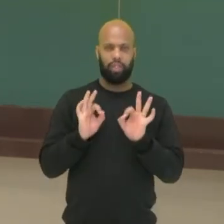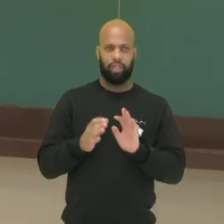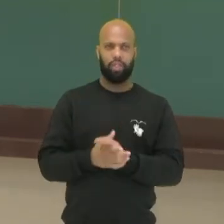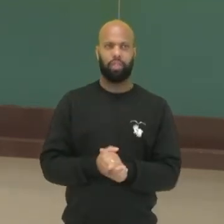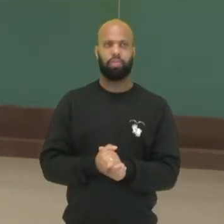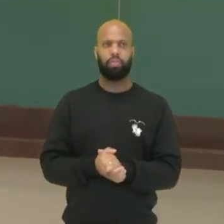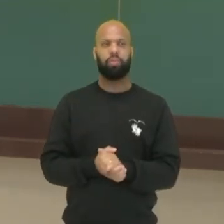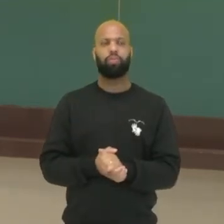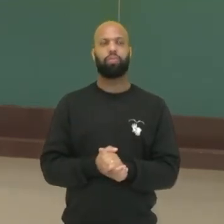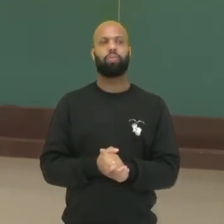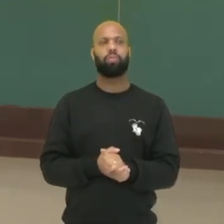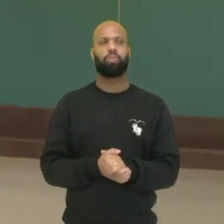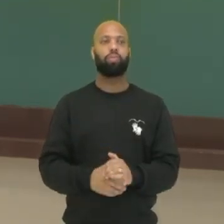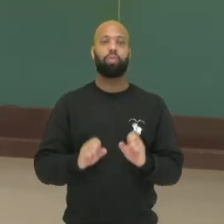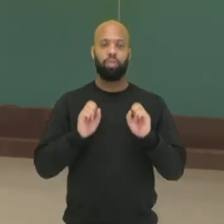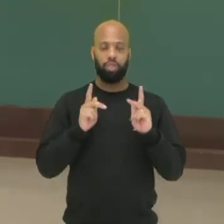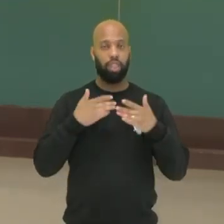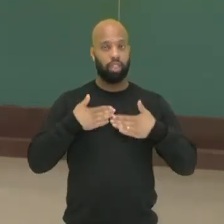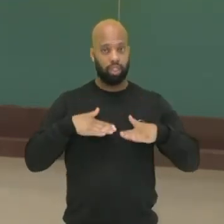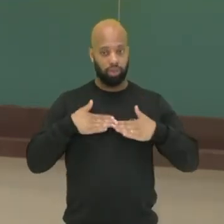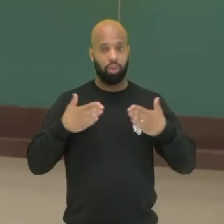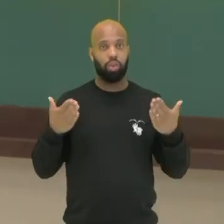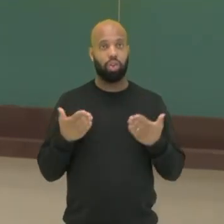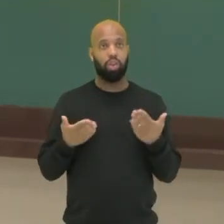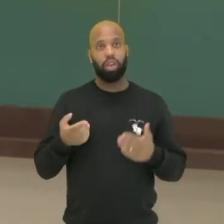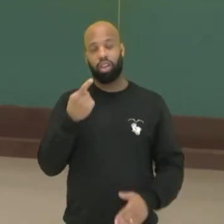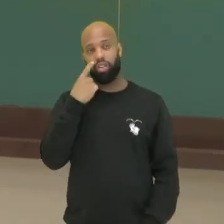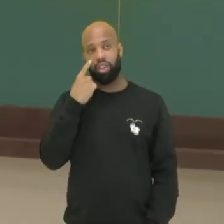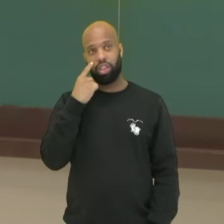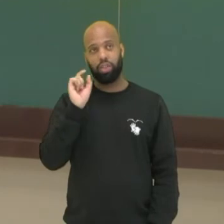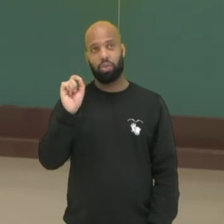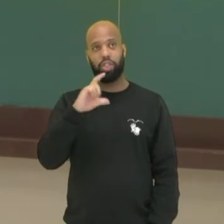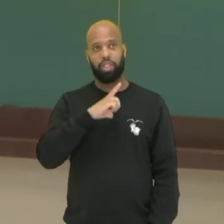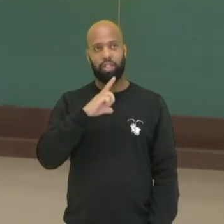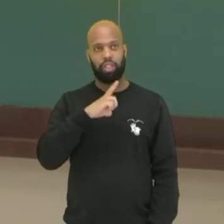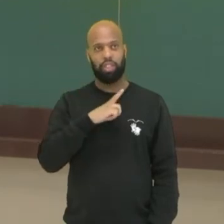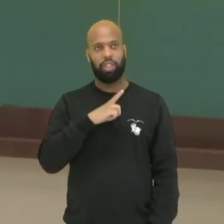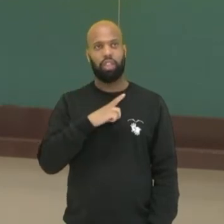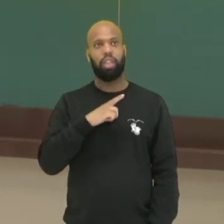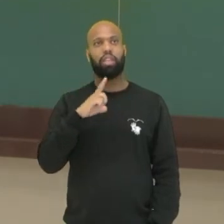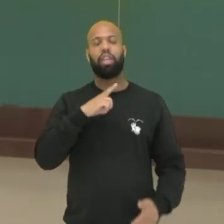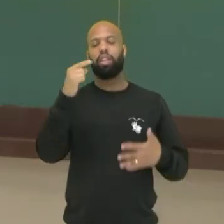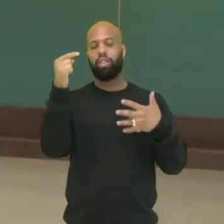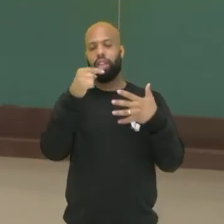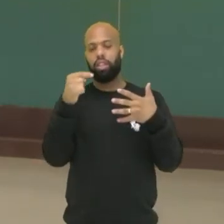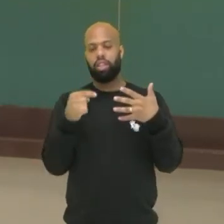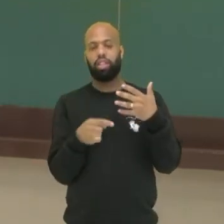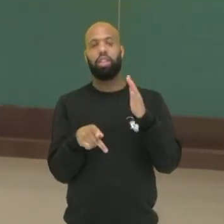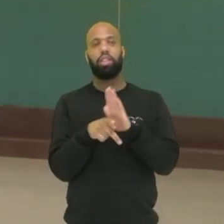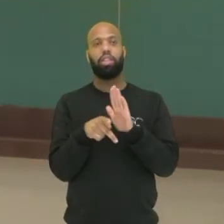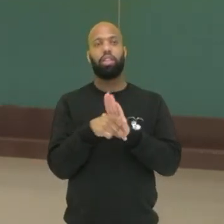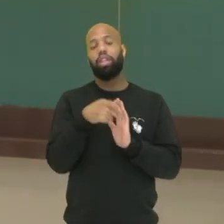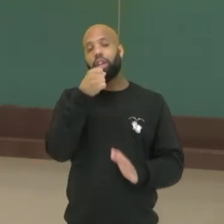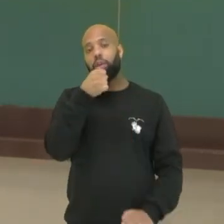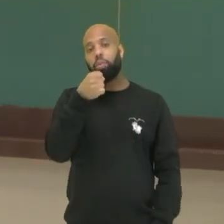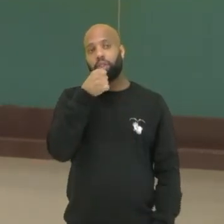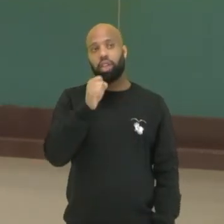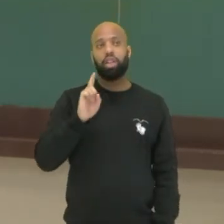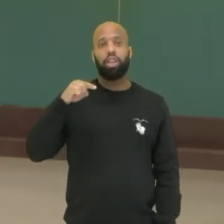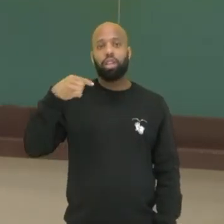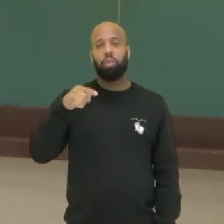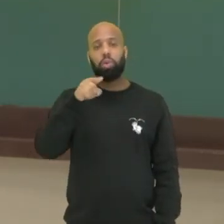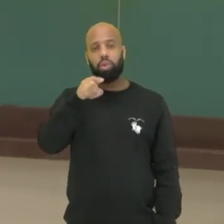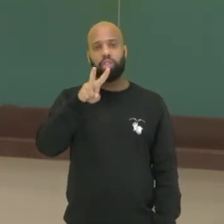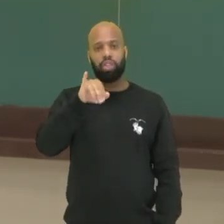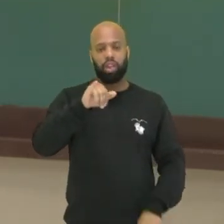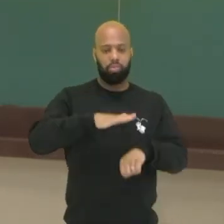boa. Já que está tão tranquilo, de boa, vamos lá, olha aqui agora, né? Vamos ver os elementos da reportagem, porque daqui a pouquinho você vai